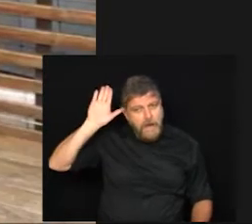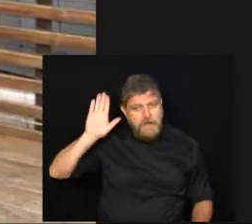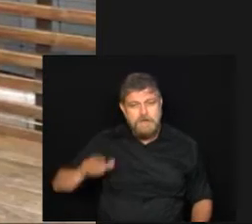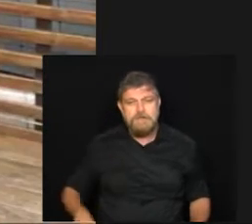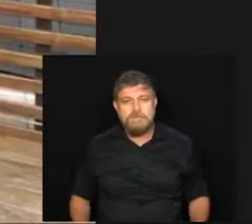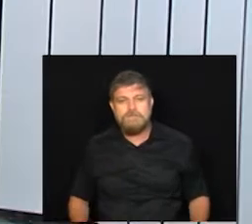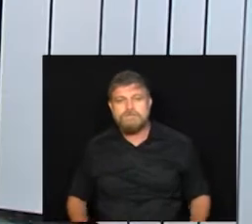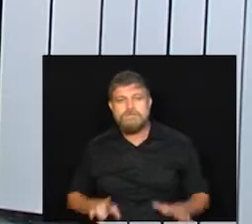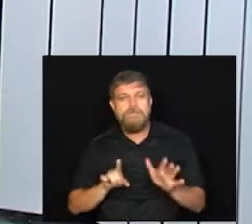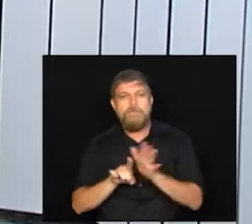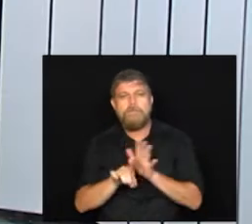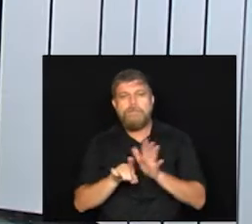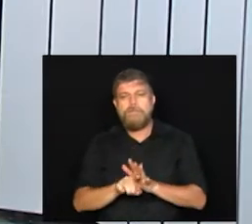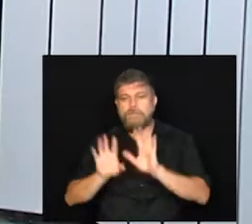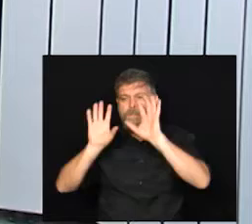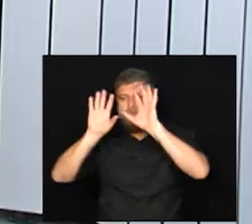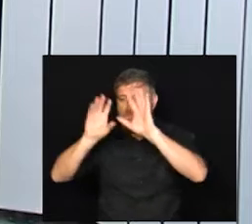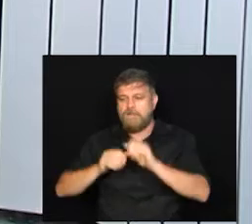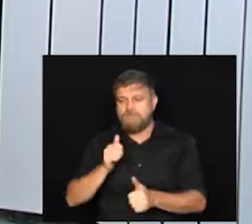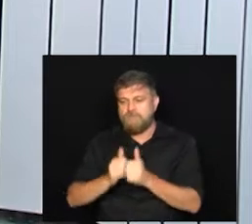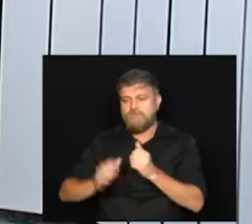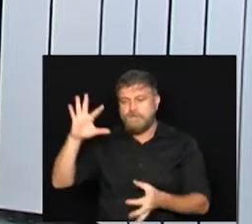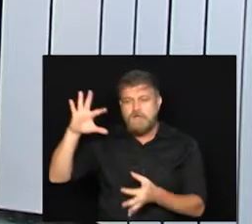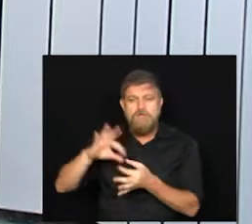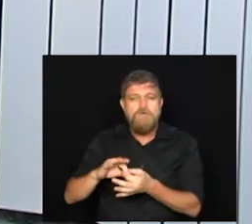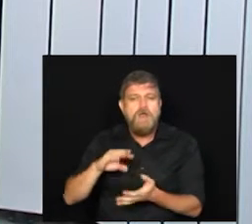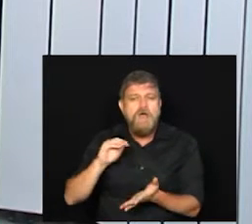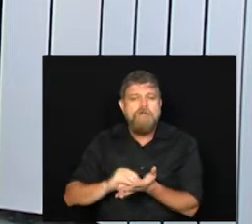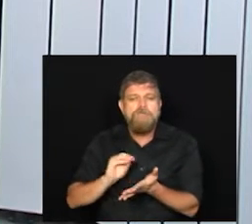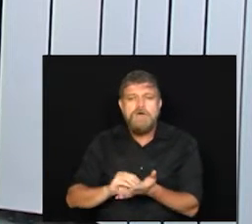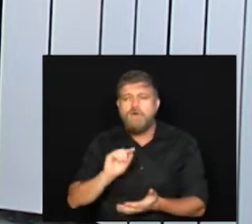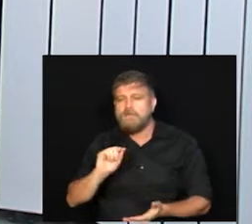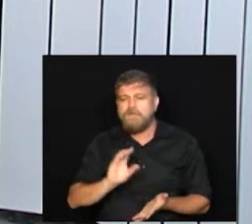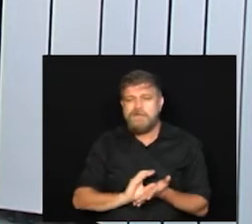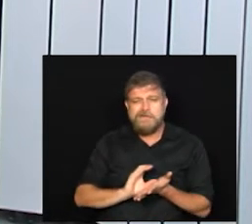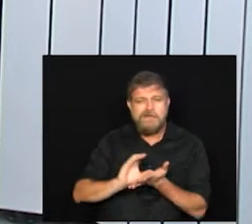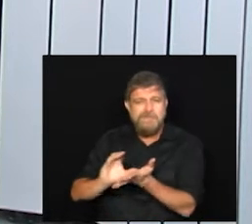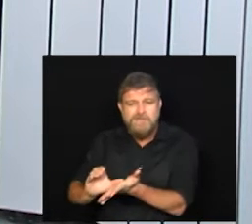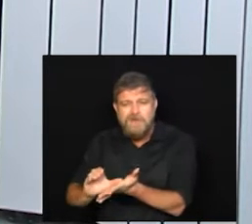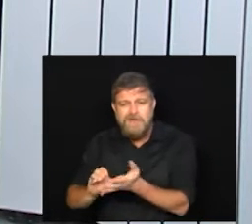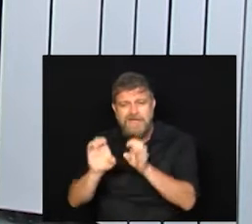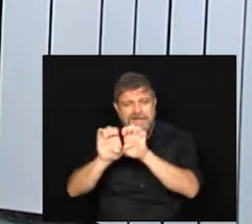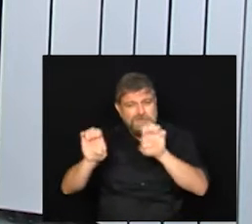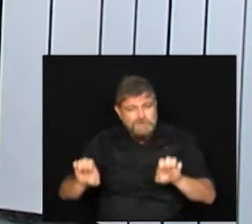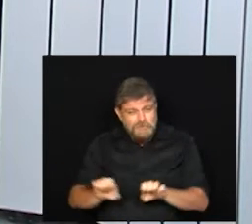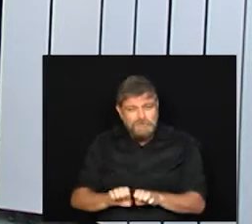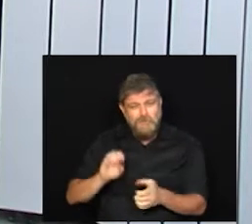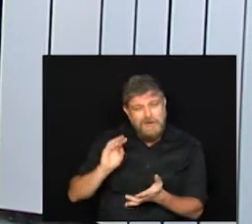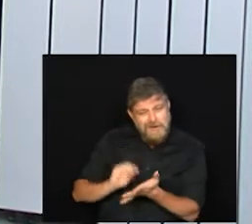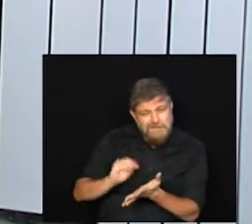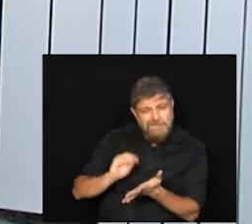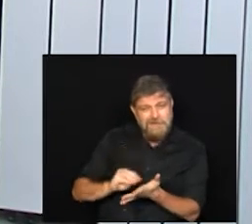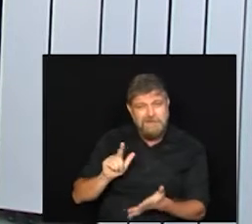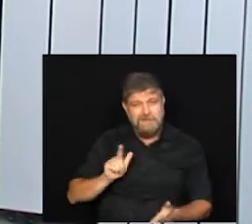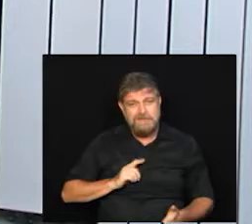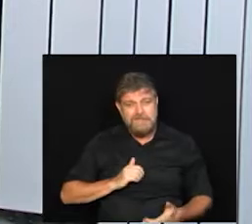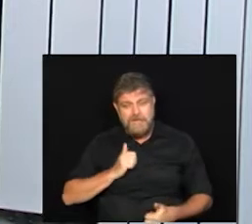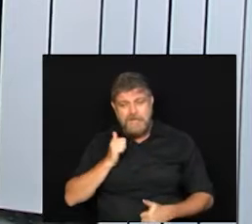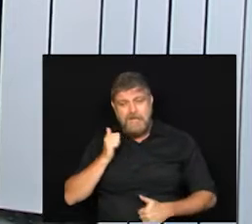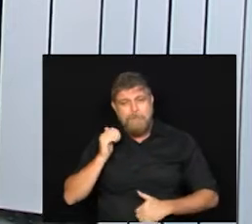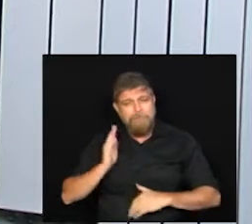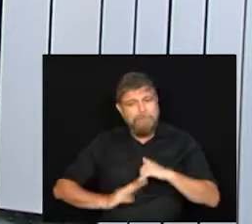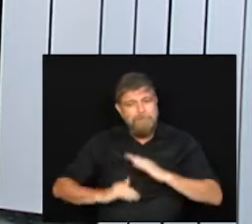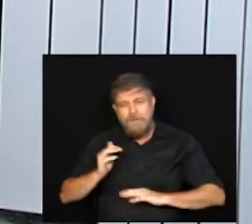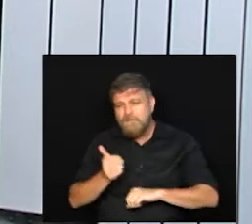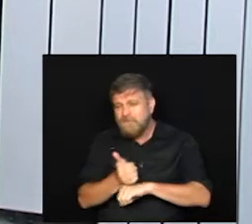que o futevôlei ele precisa para evoluir? Falta investimento, falta estrutura, falta mais atletas,